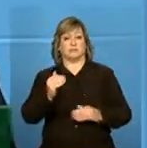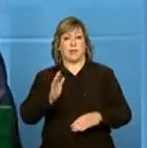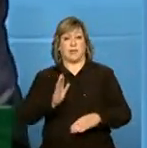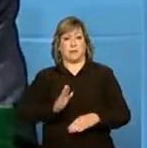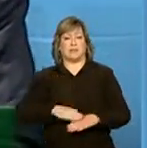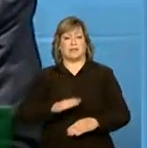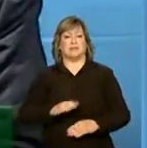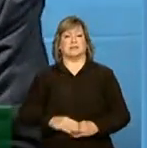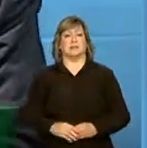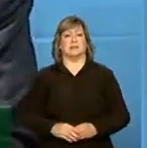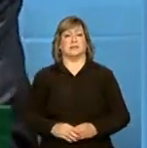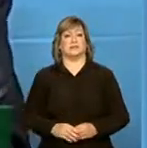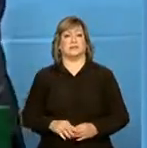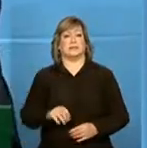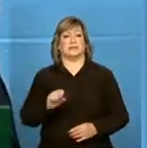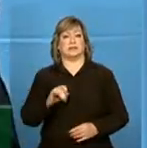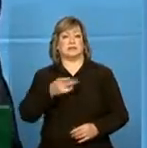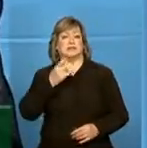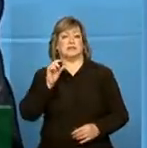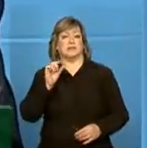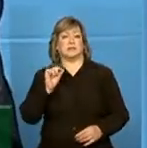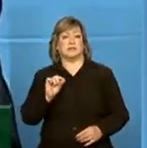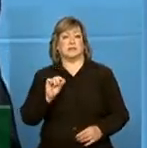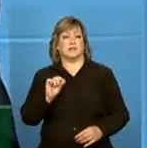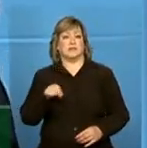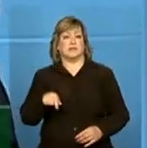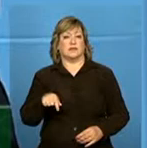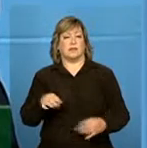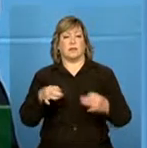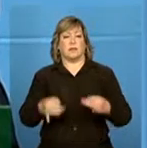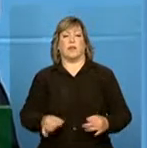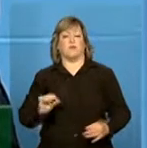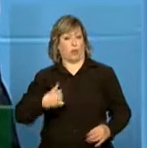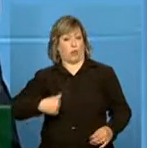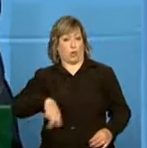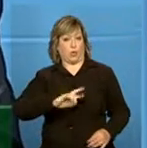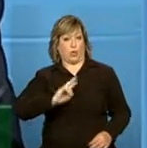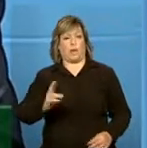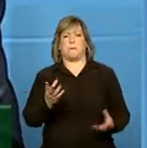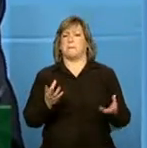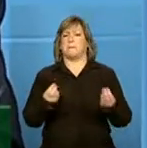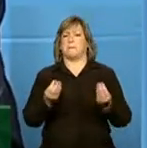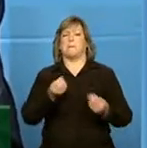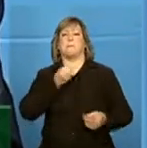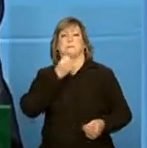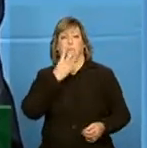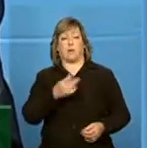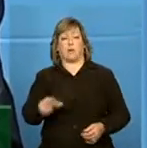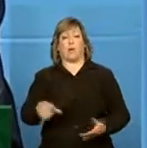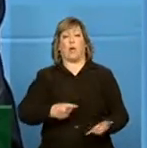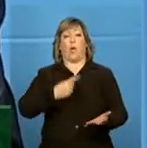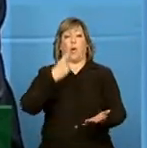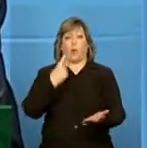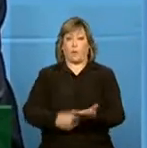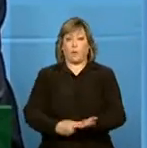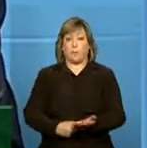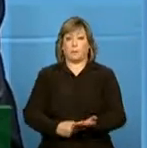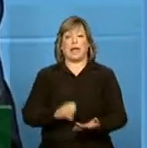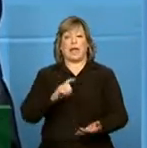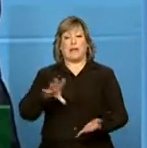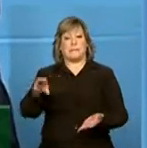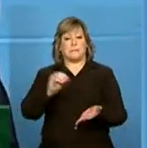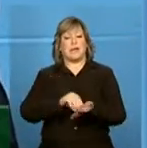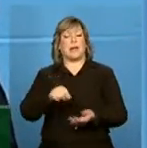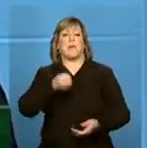soluções. Se diz que o perfeito está aliado com o bom, mas o resultado que nós vimos é muito bom. O compromisso é pegar este